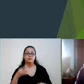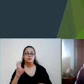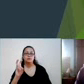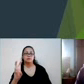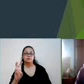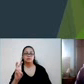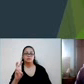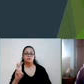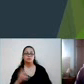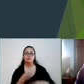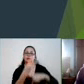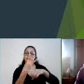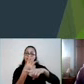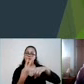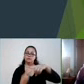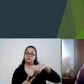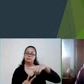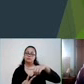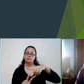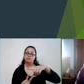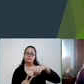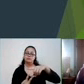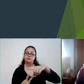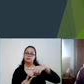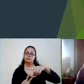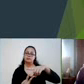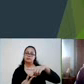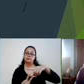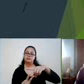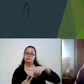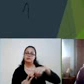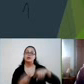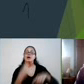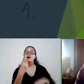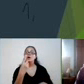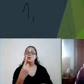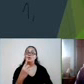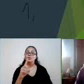0,5. 3 sobre 2 é